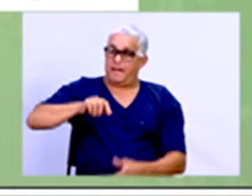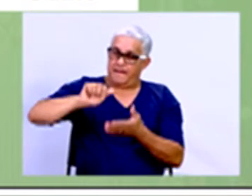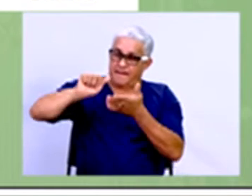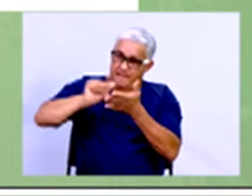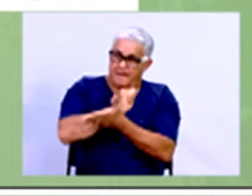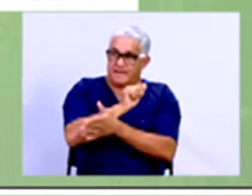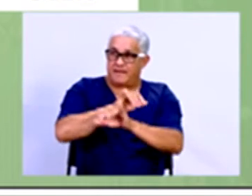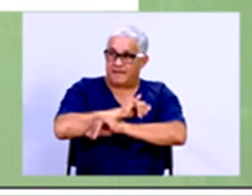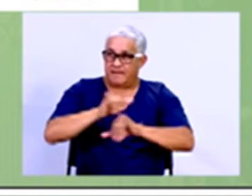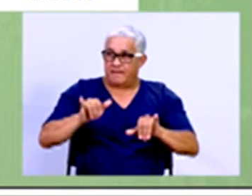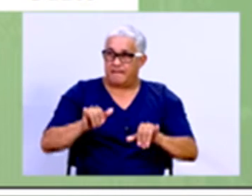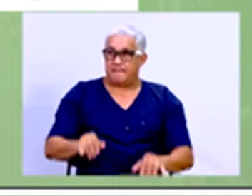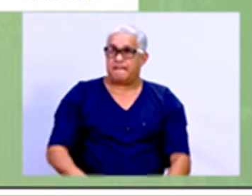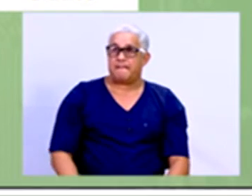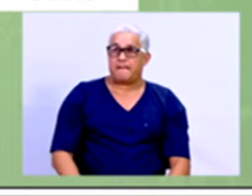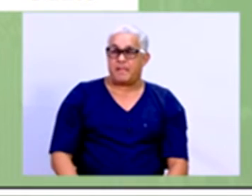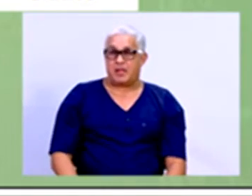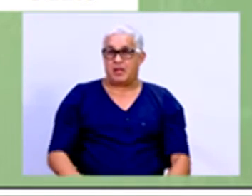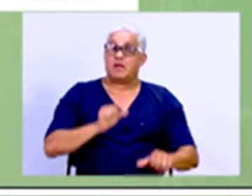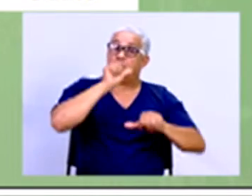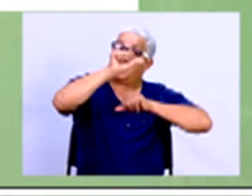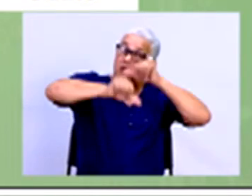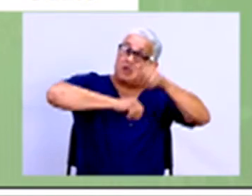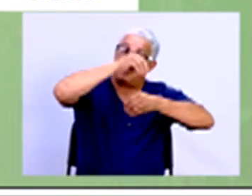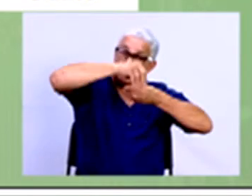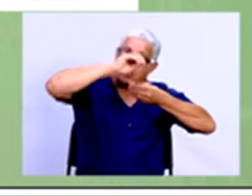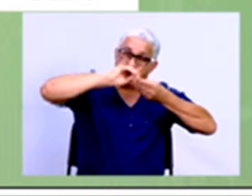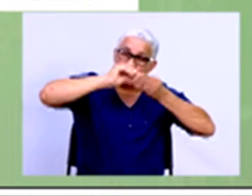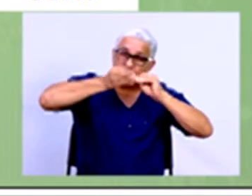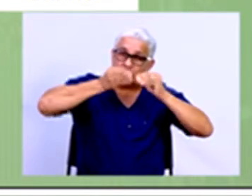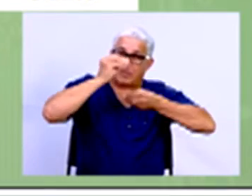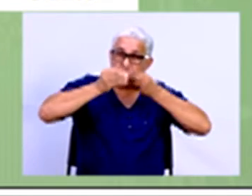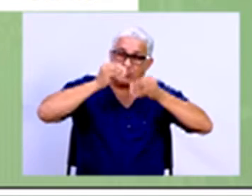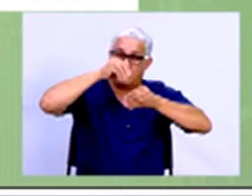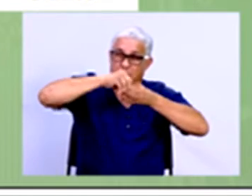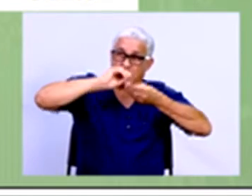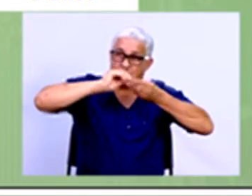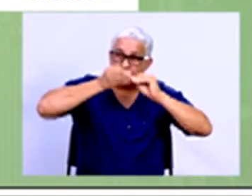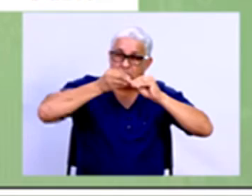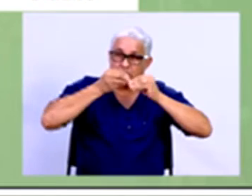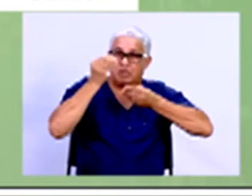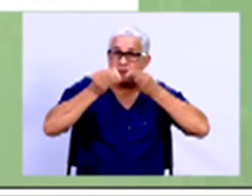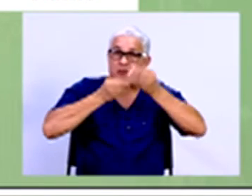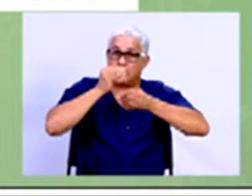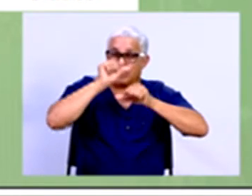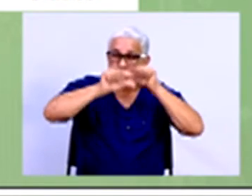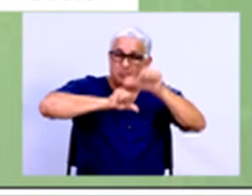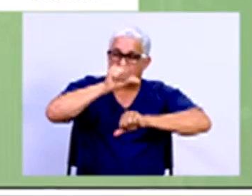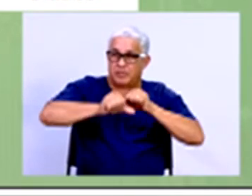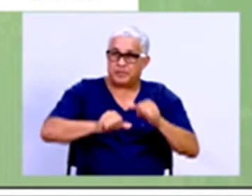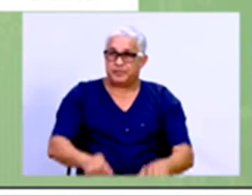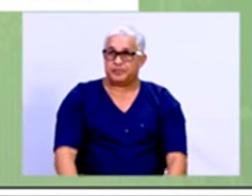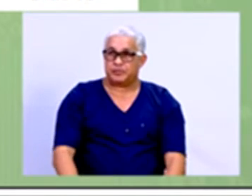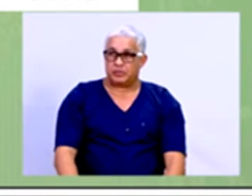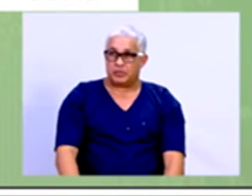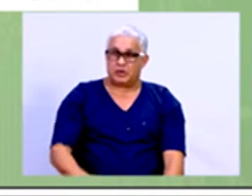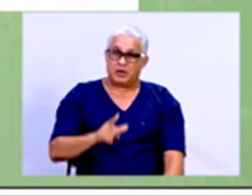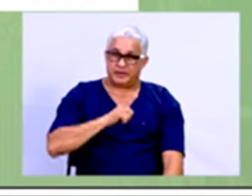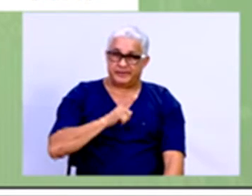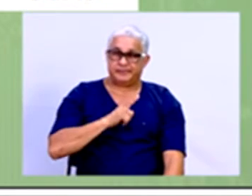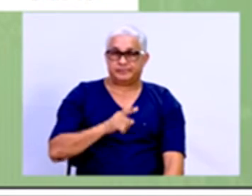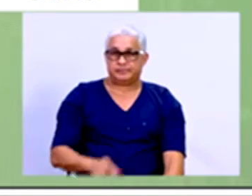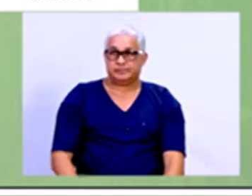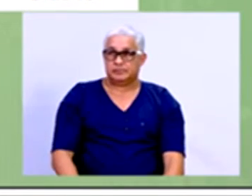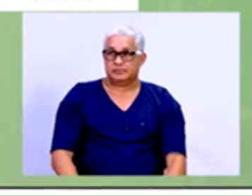Bom, para alterar as informações no banco de dados, como é que funciona? Qual o princípio, né? A gente tem basicamente